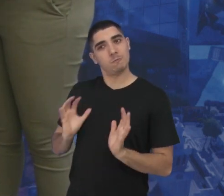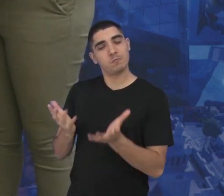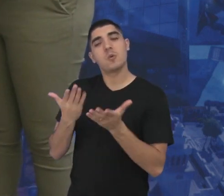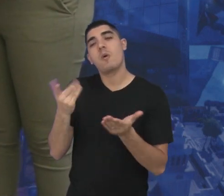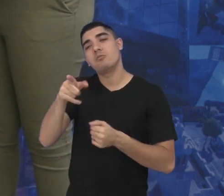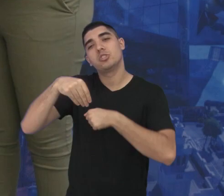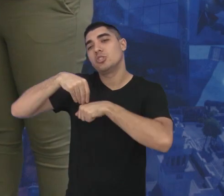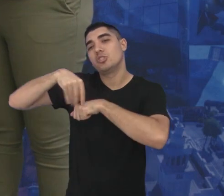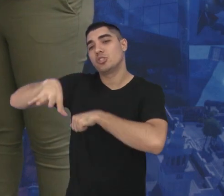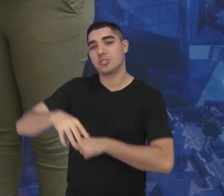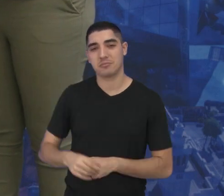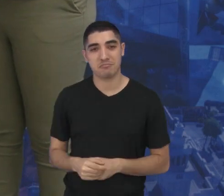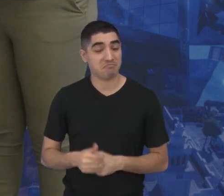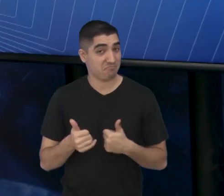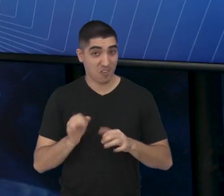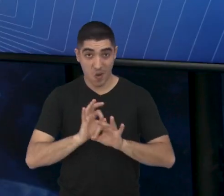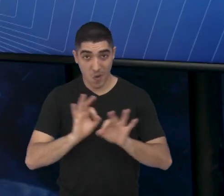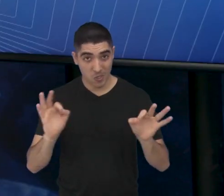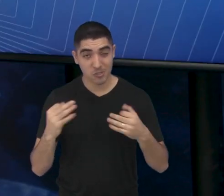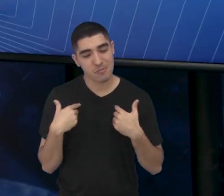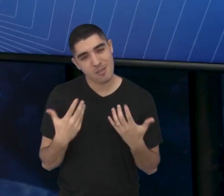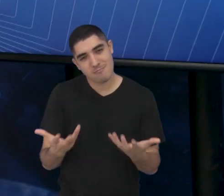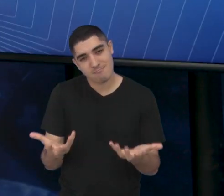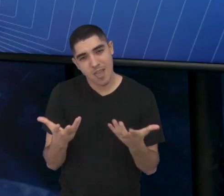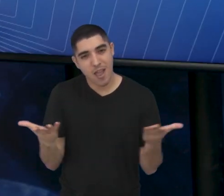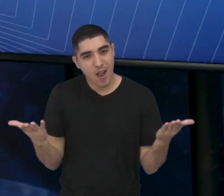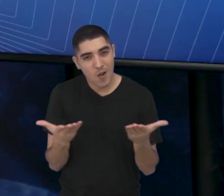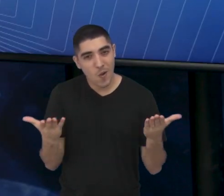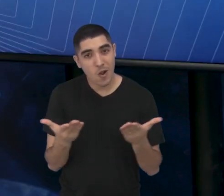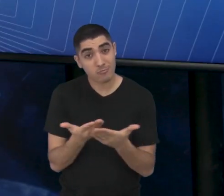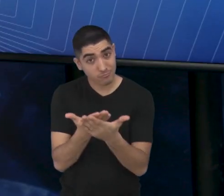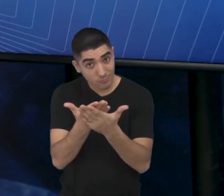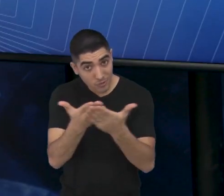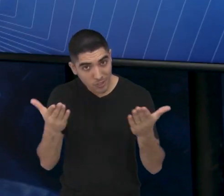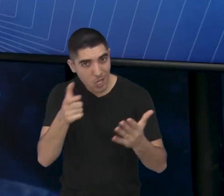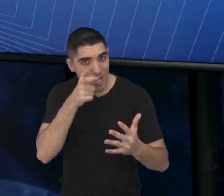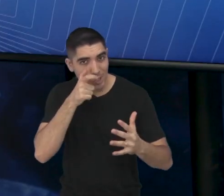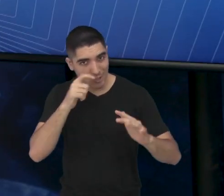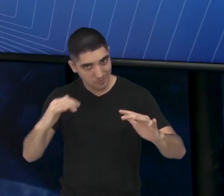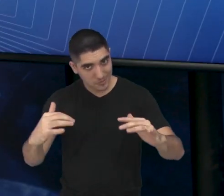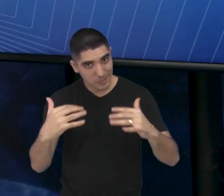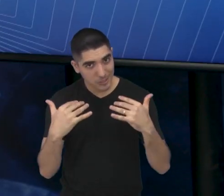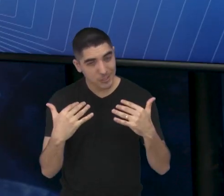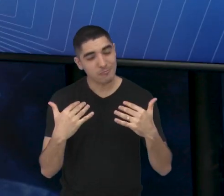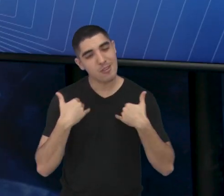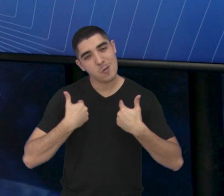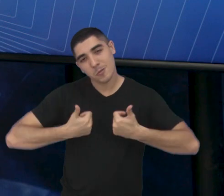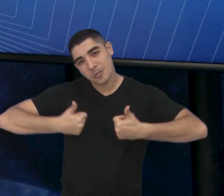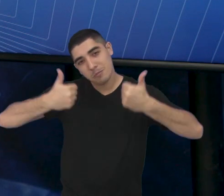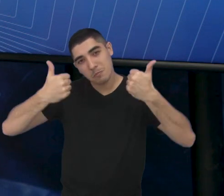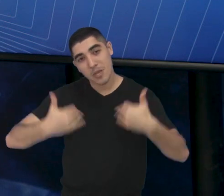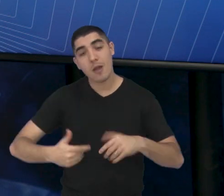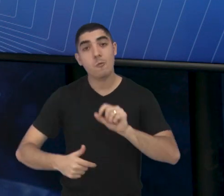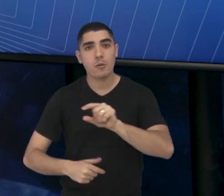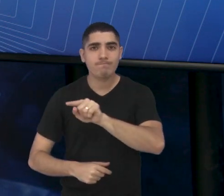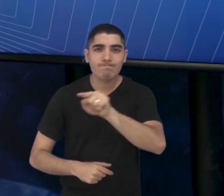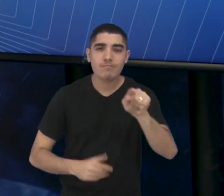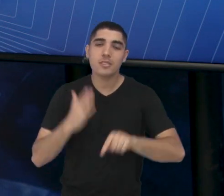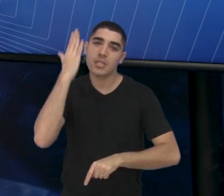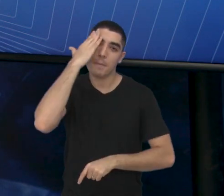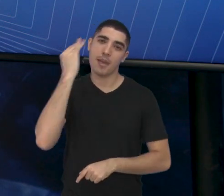incentivados, né, para essa participação. Tá ótimo. Bom, eu queria conversar com você que está em casa, nos assistindo agora,